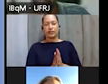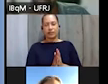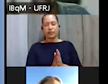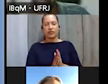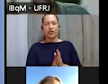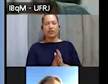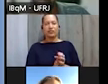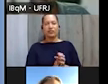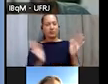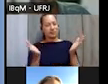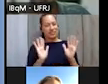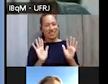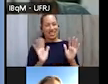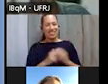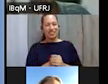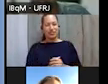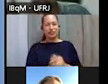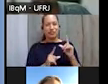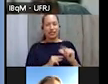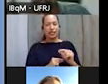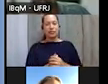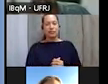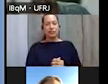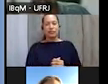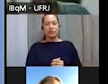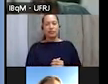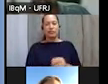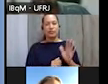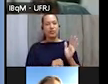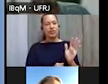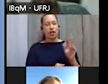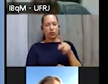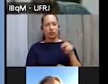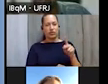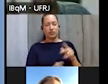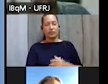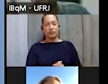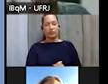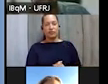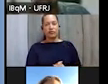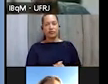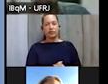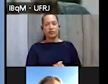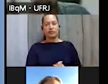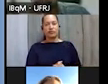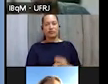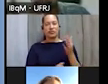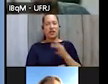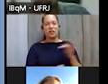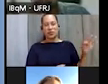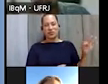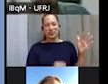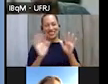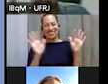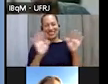bom. Tchau, tchau. Tchau. Tchau, professor. Até logo. Professor Ismar.